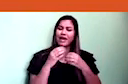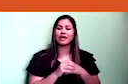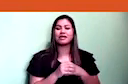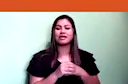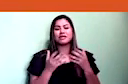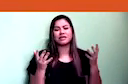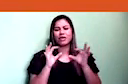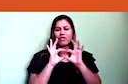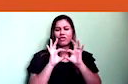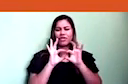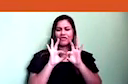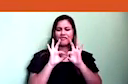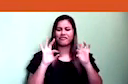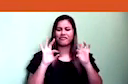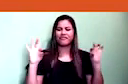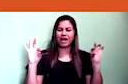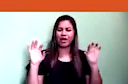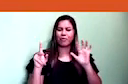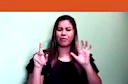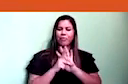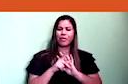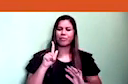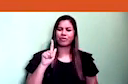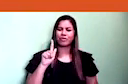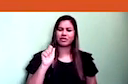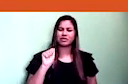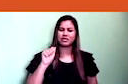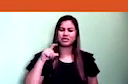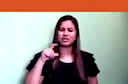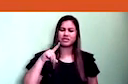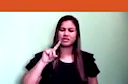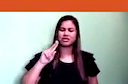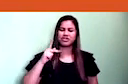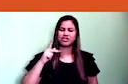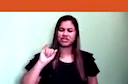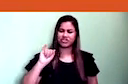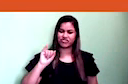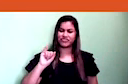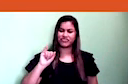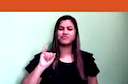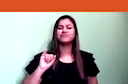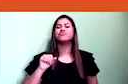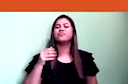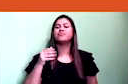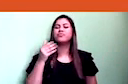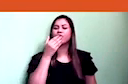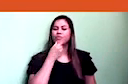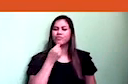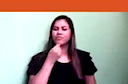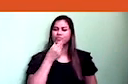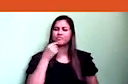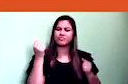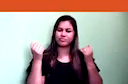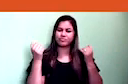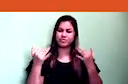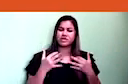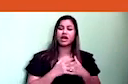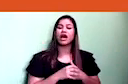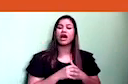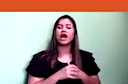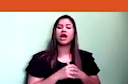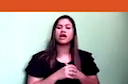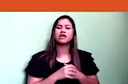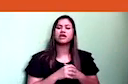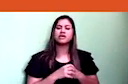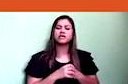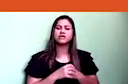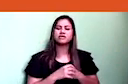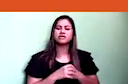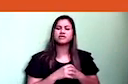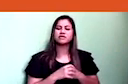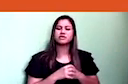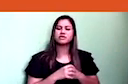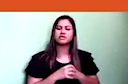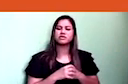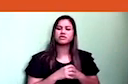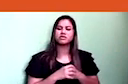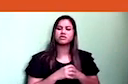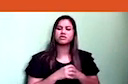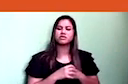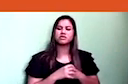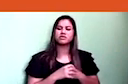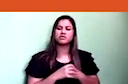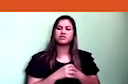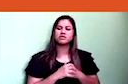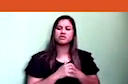do Gandhi, que vem muito a calhar para este momento, né? Felicidade é quando o que você pensa, o que